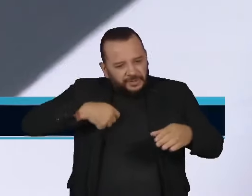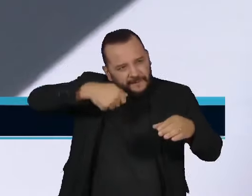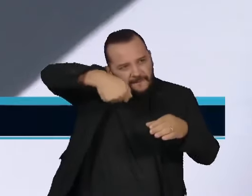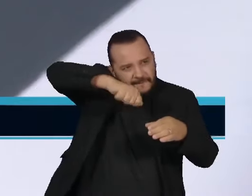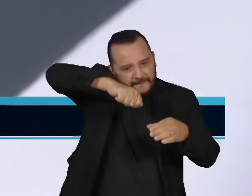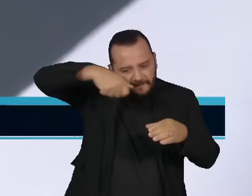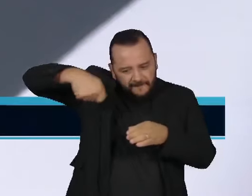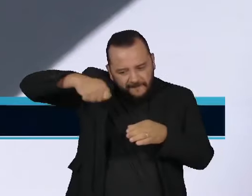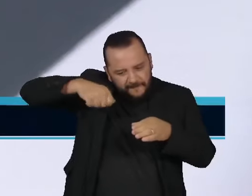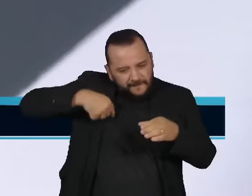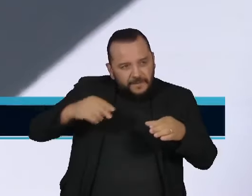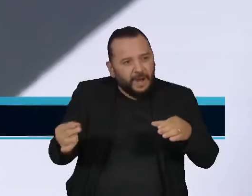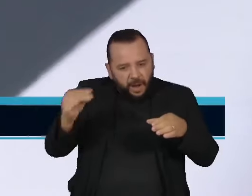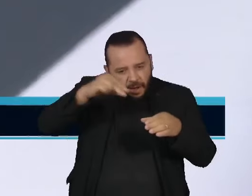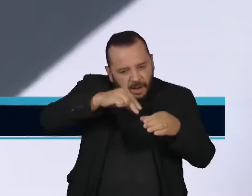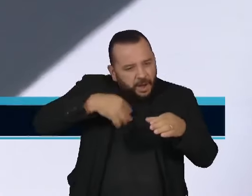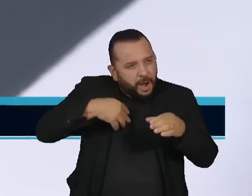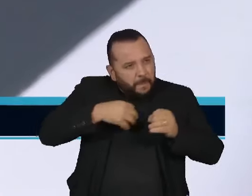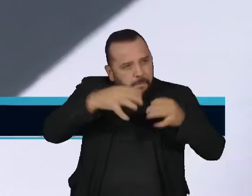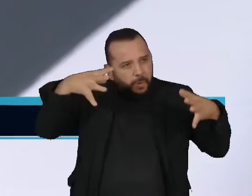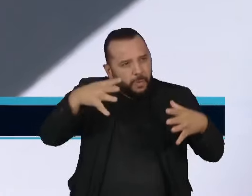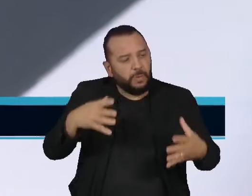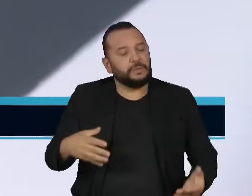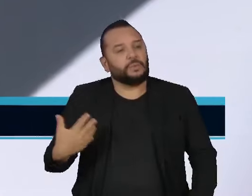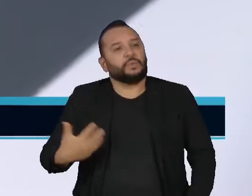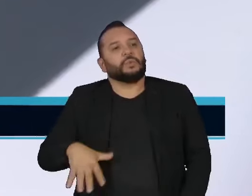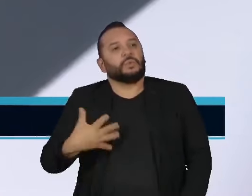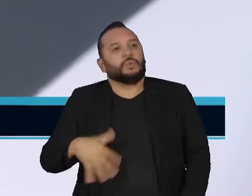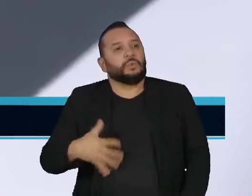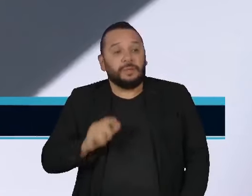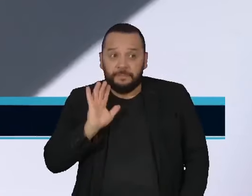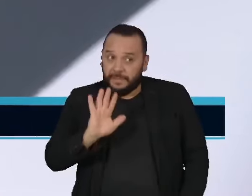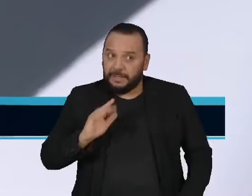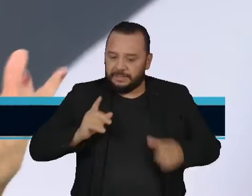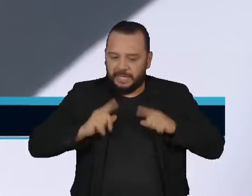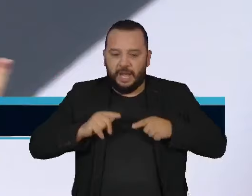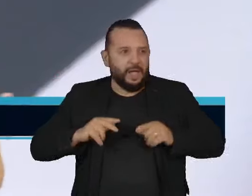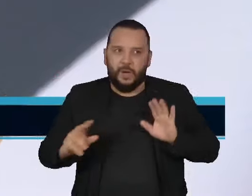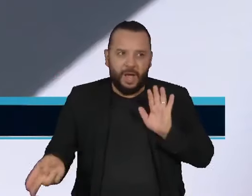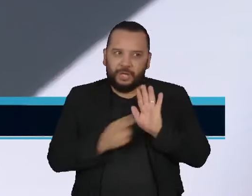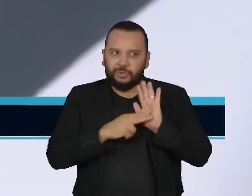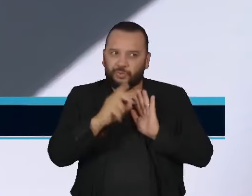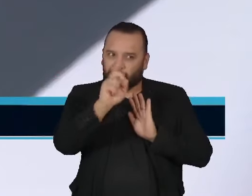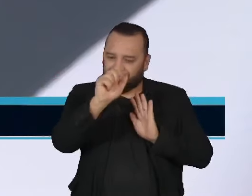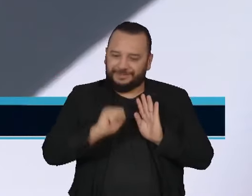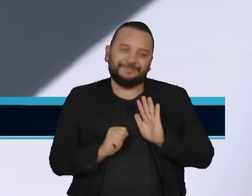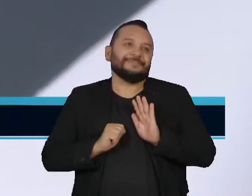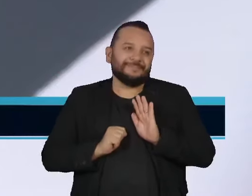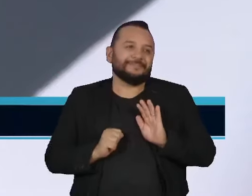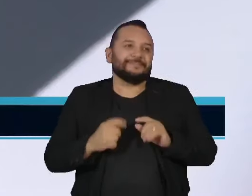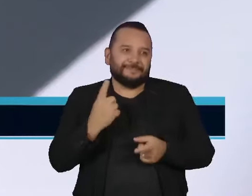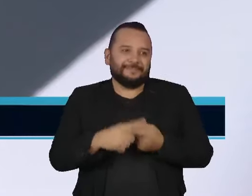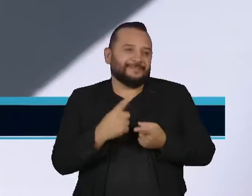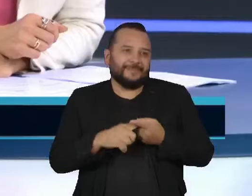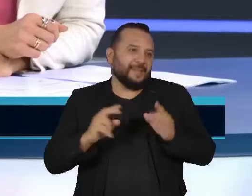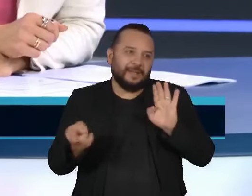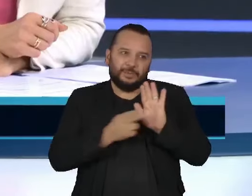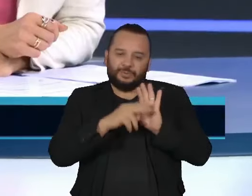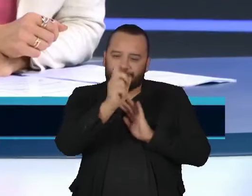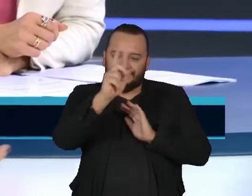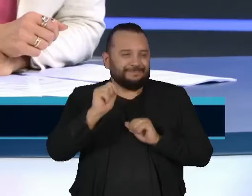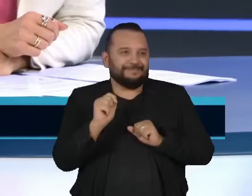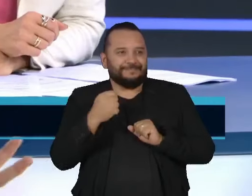na intensificação mesmo do conflito. E ainda vai para essa parte onde Israel não assume, né? Porque esse tipo de ação costuma não realmente ser assumida, mas